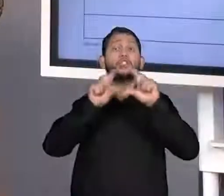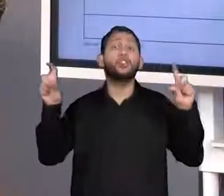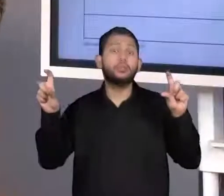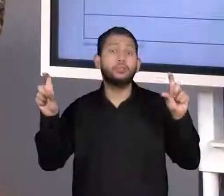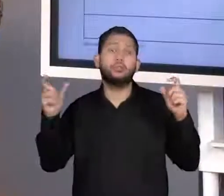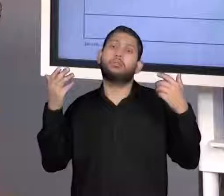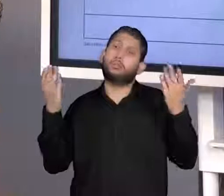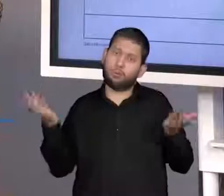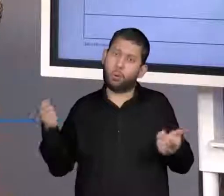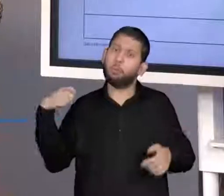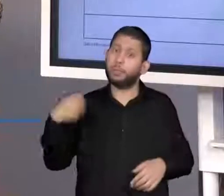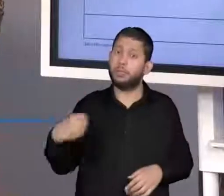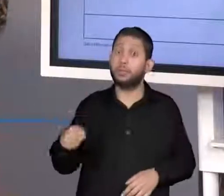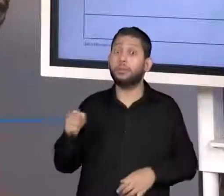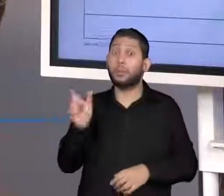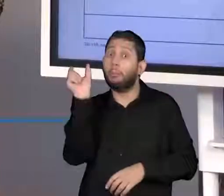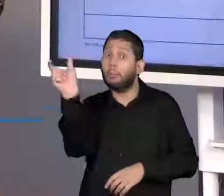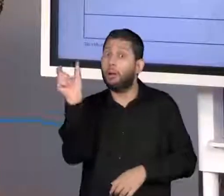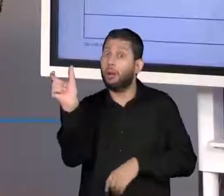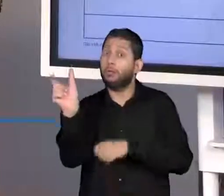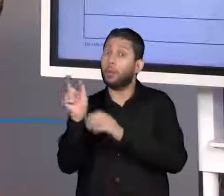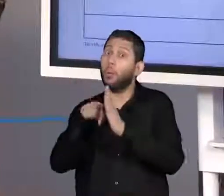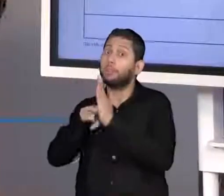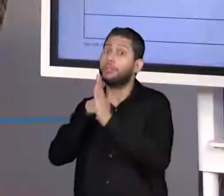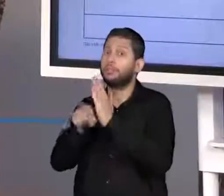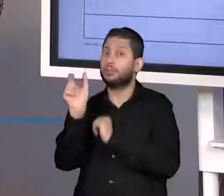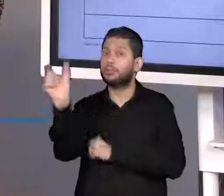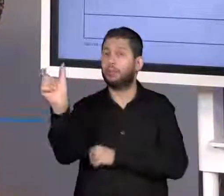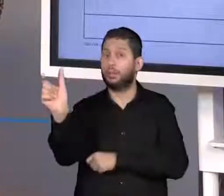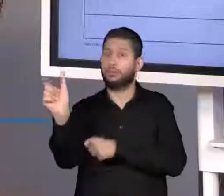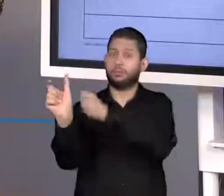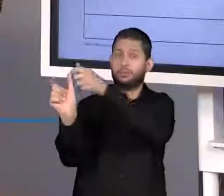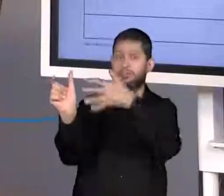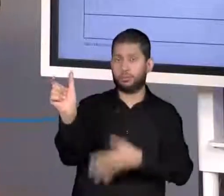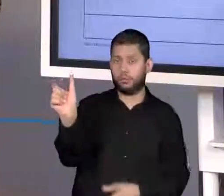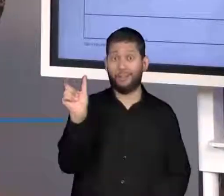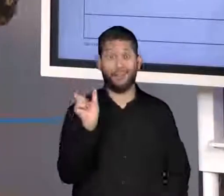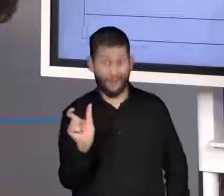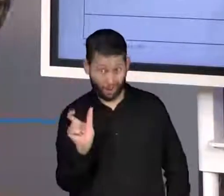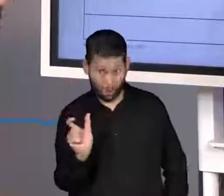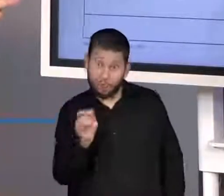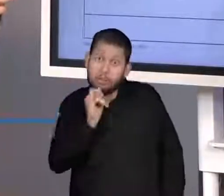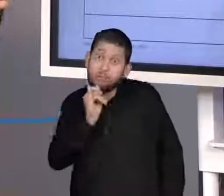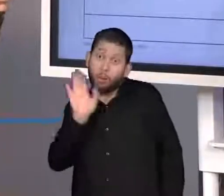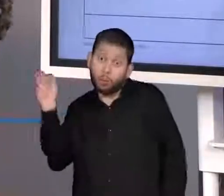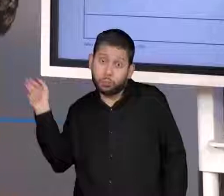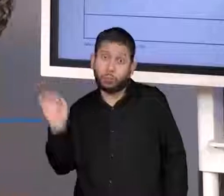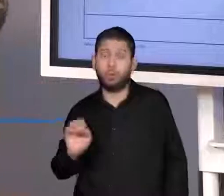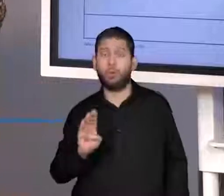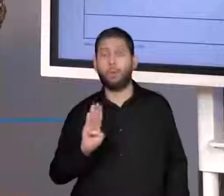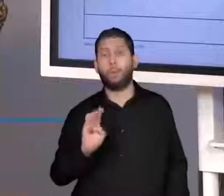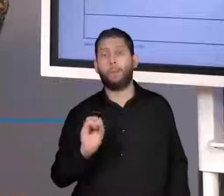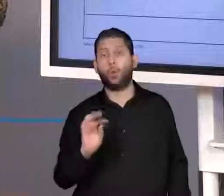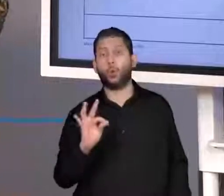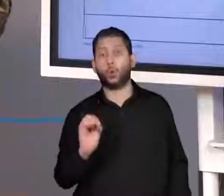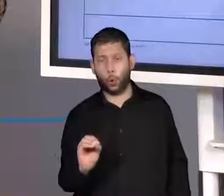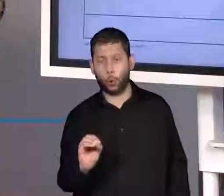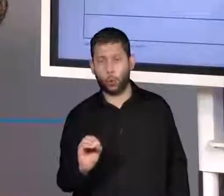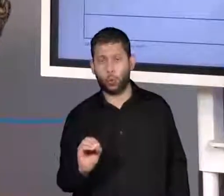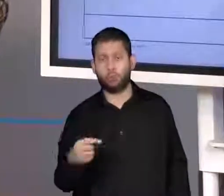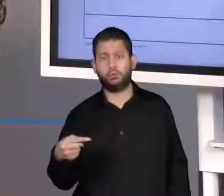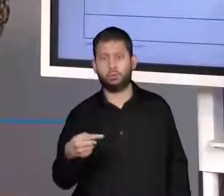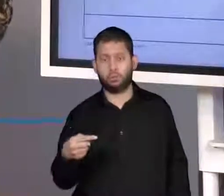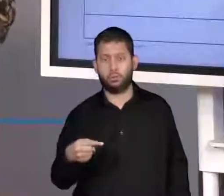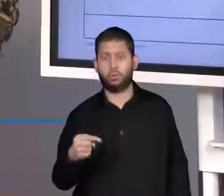eu estou buscando trazer o verbete. No nosso caso, boto cor-de-rosa, tá bom? Mas poderia ser um outro nome, de acordo do elemento que eu